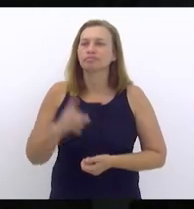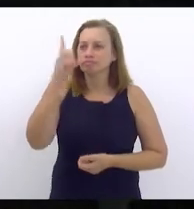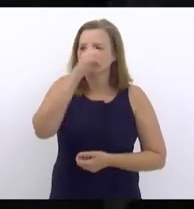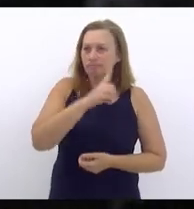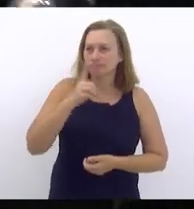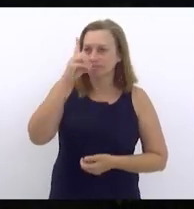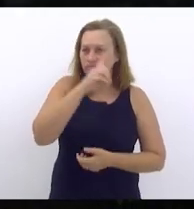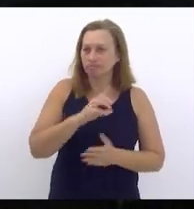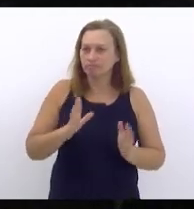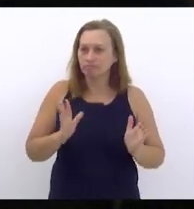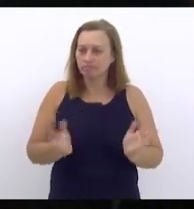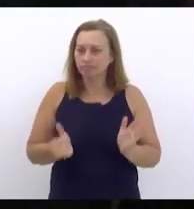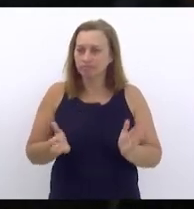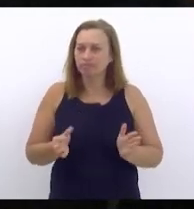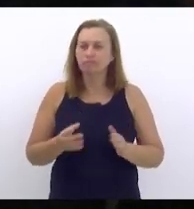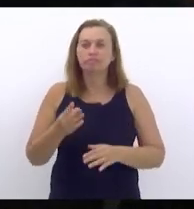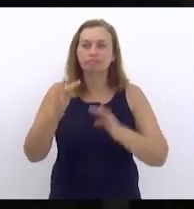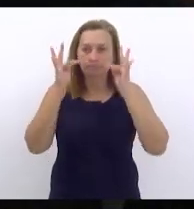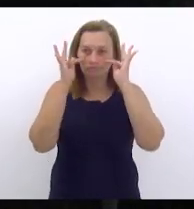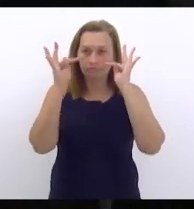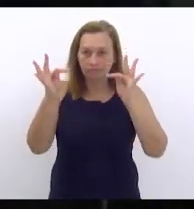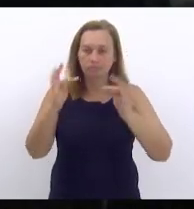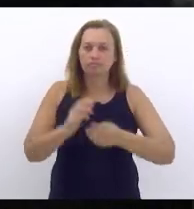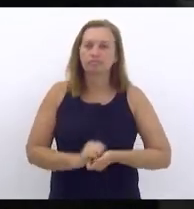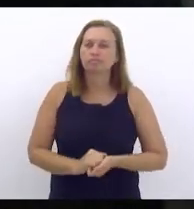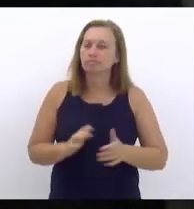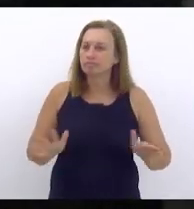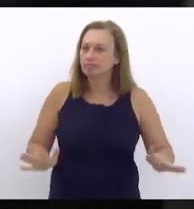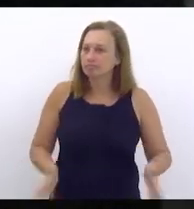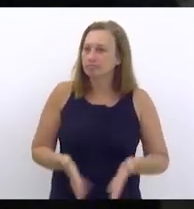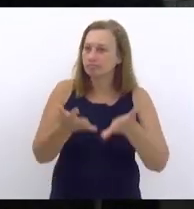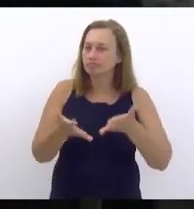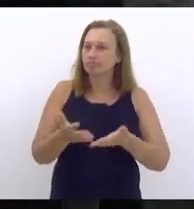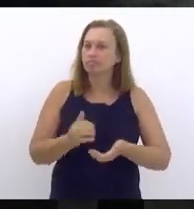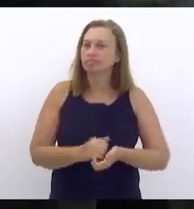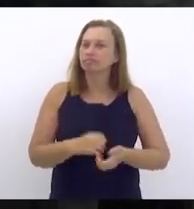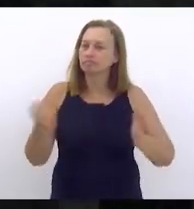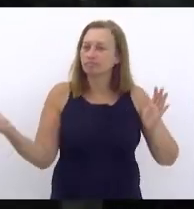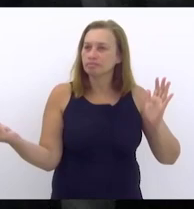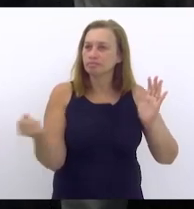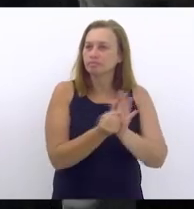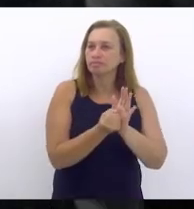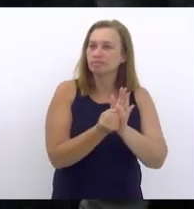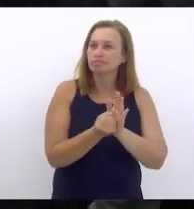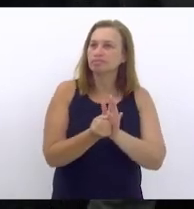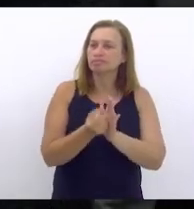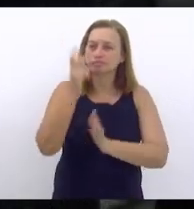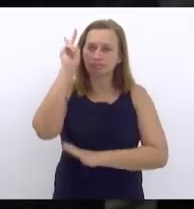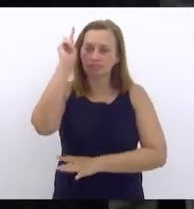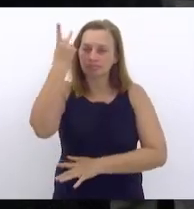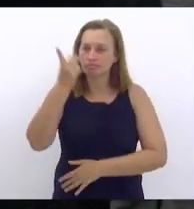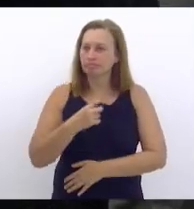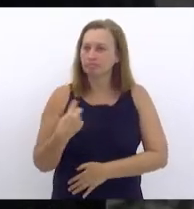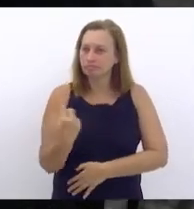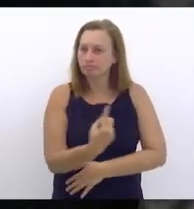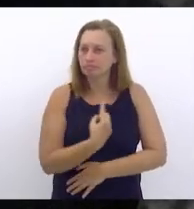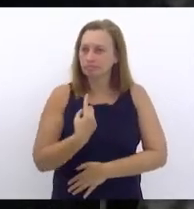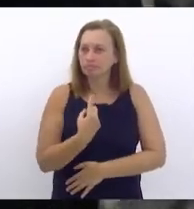domingo, fomos testemunhas de uma iniciativa que marcará nossa história